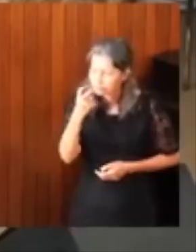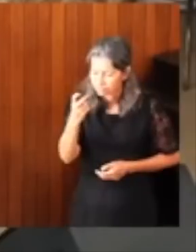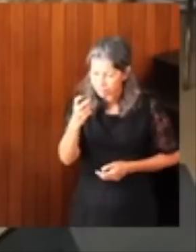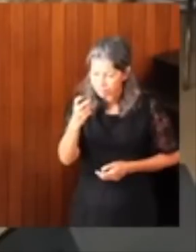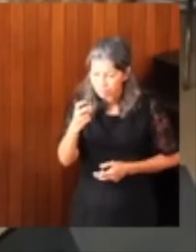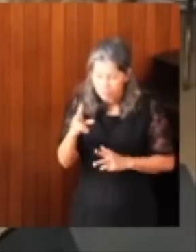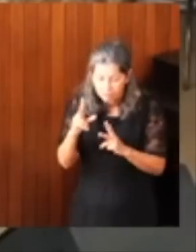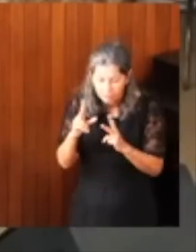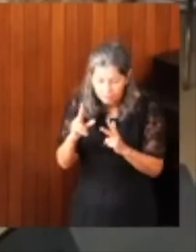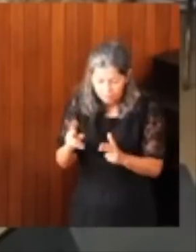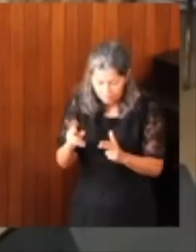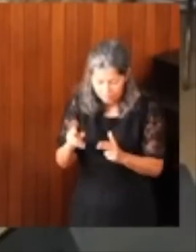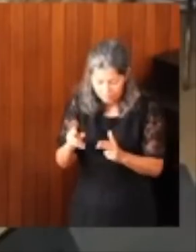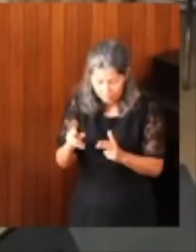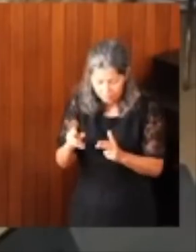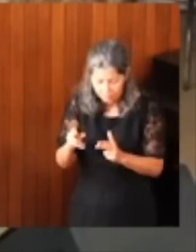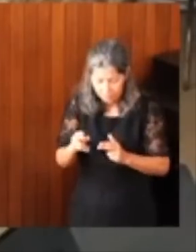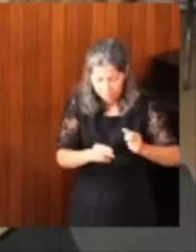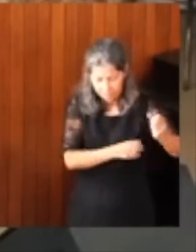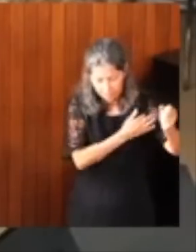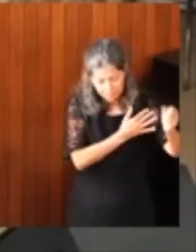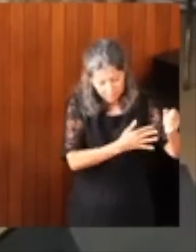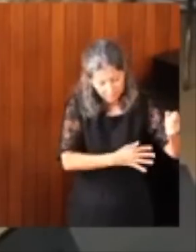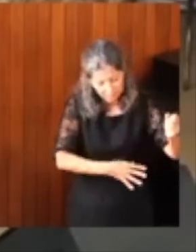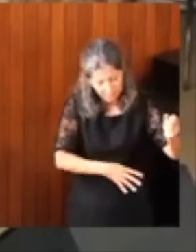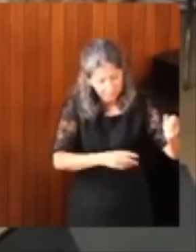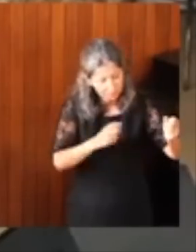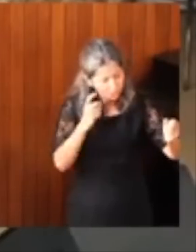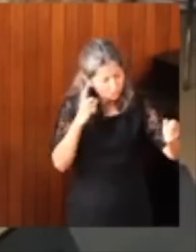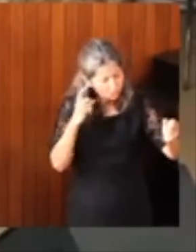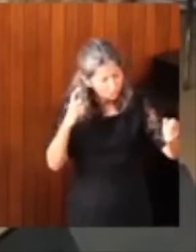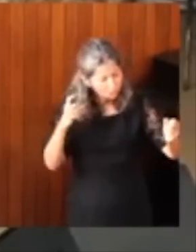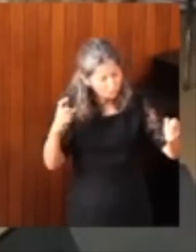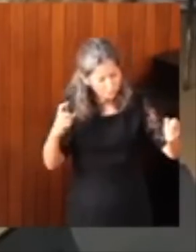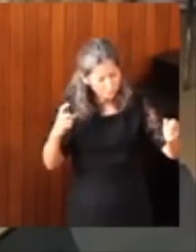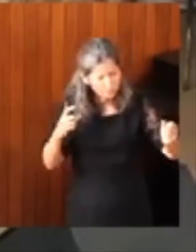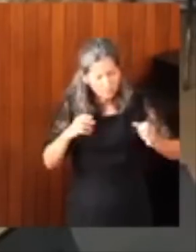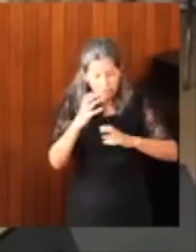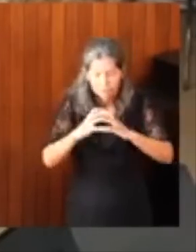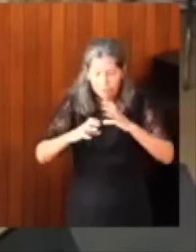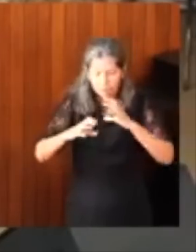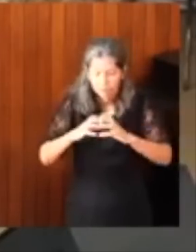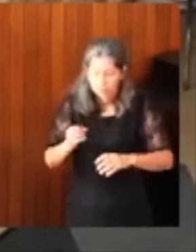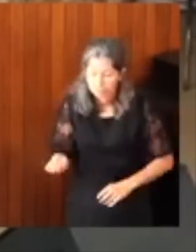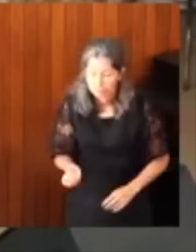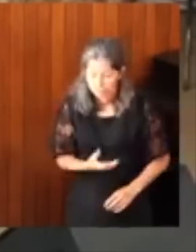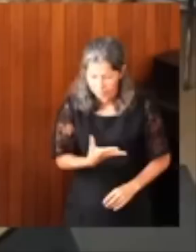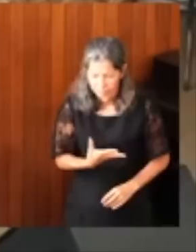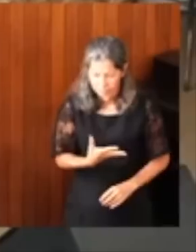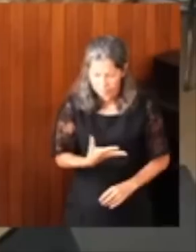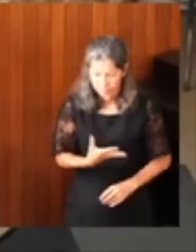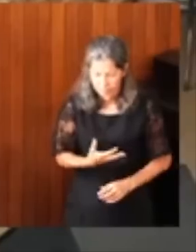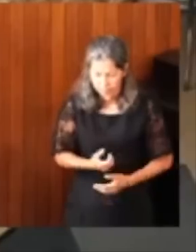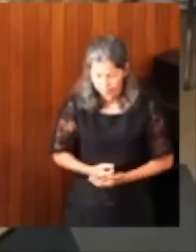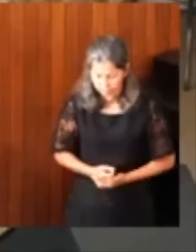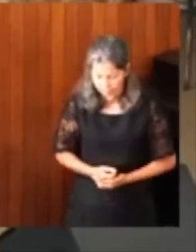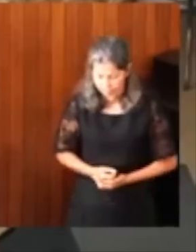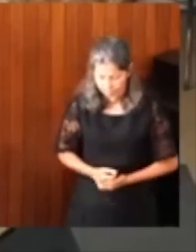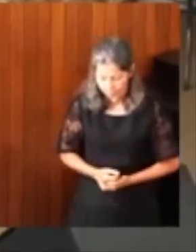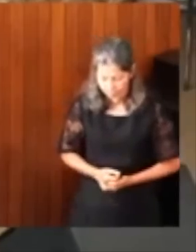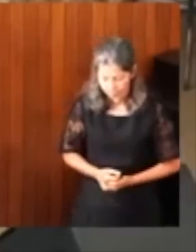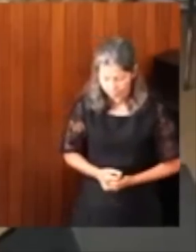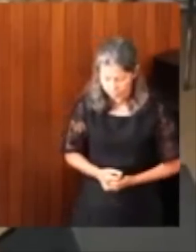de arpistas quando tocam suas harpas. Entoavam um cântico novo, disse do trono diante dos 4